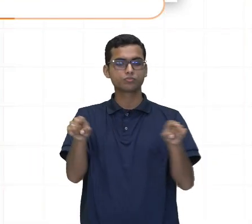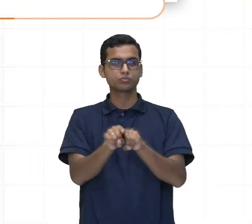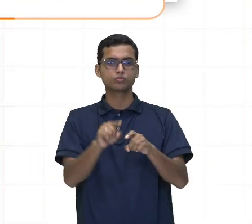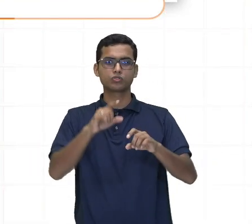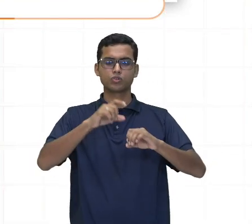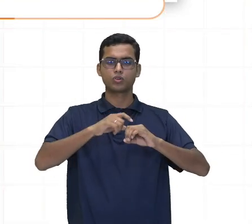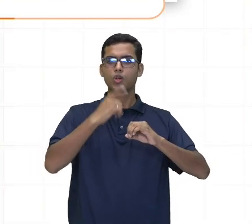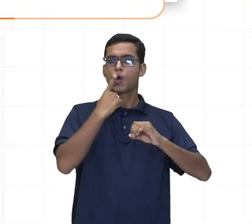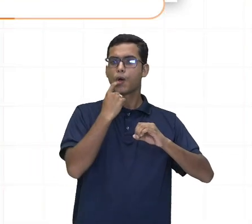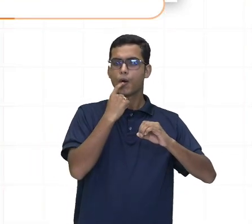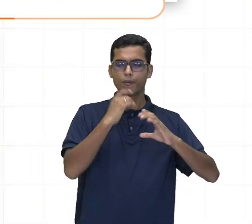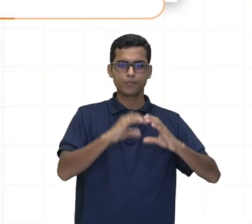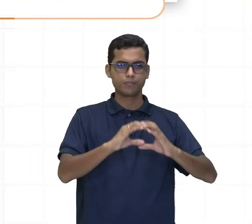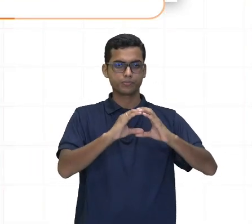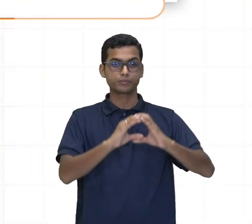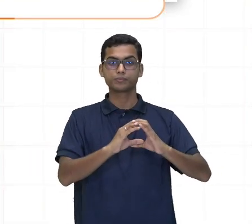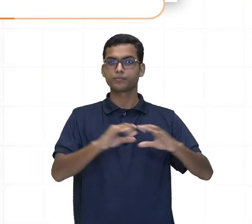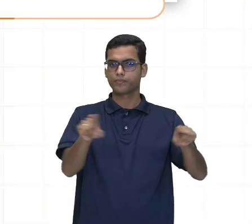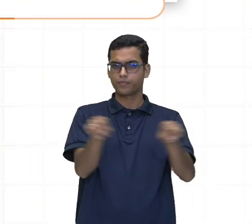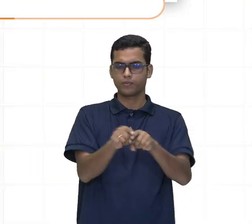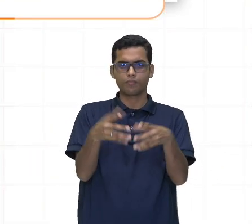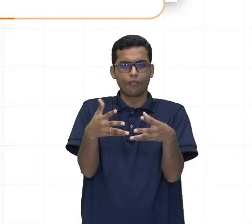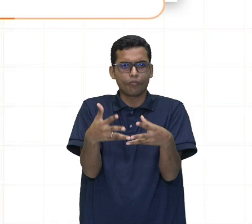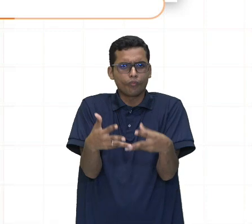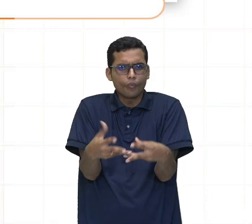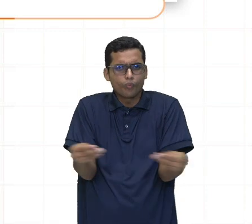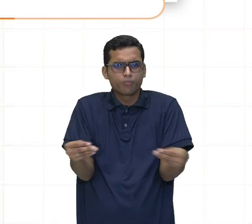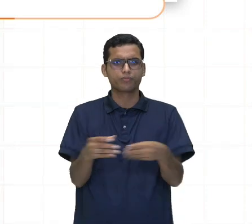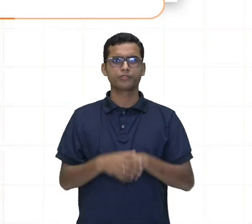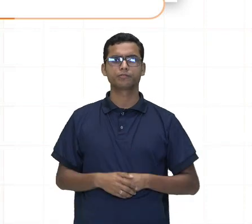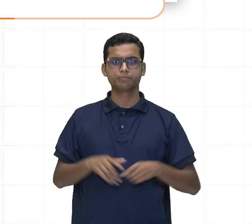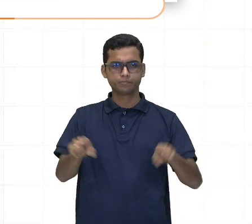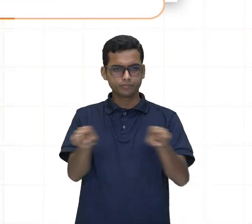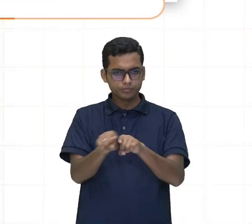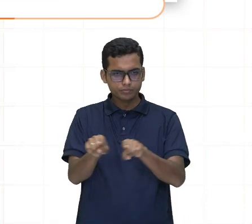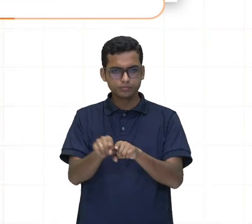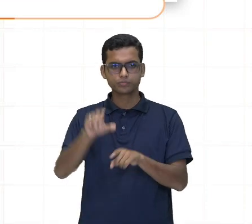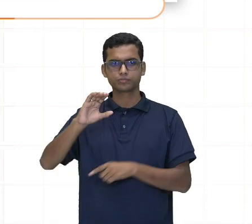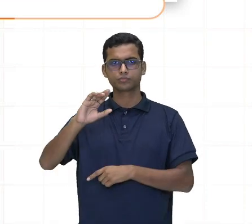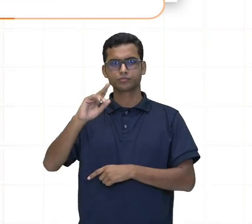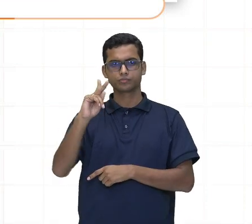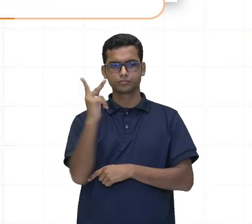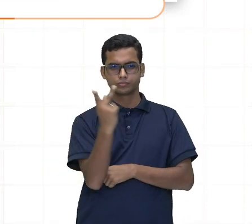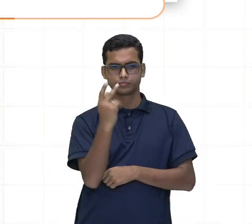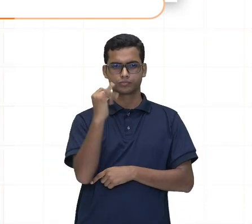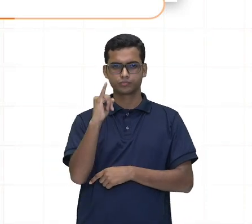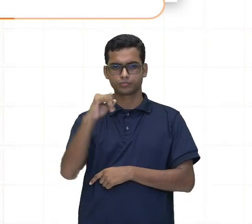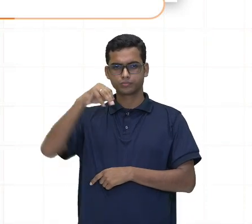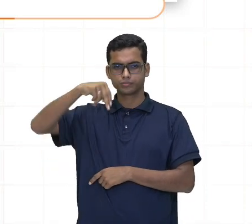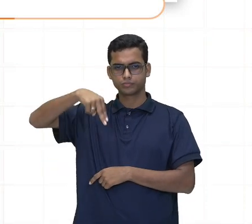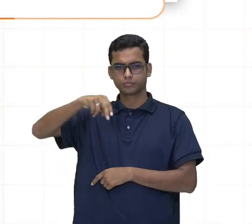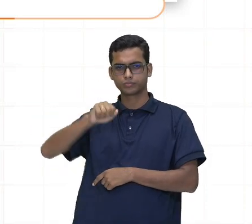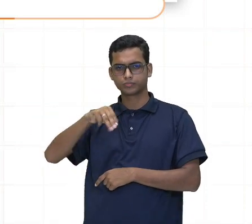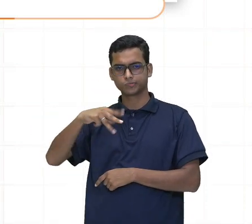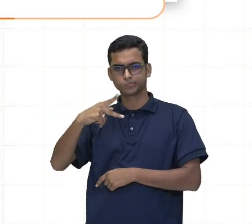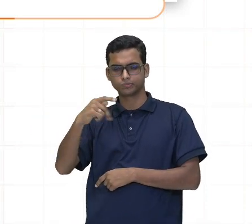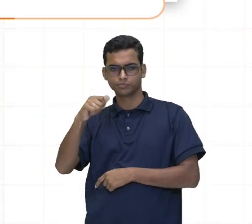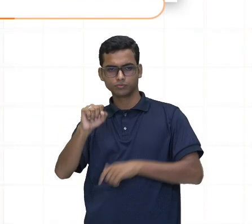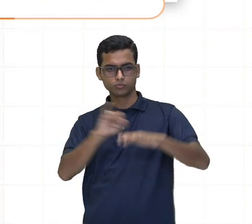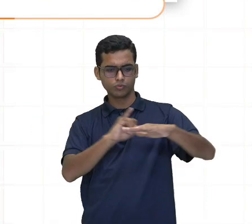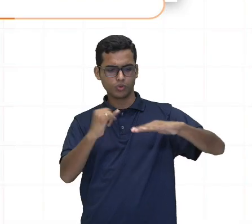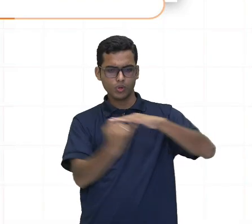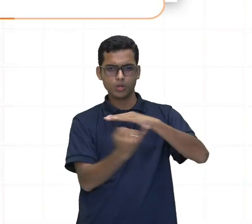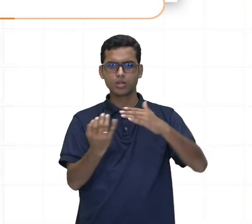chinampas, que eram ilhas artificiais. O que eram essas chinampas? Era uma espécie